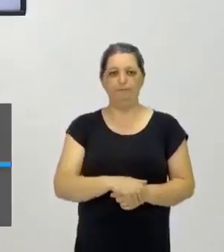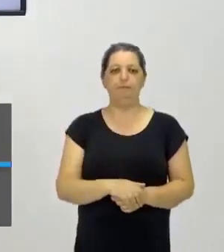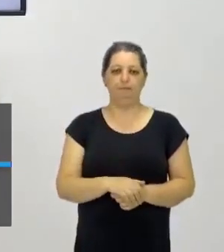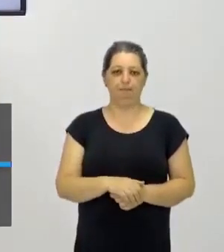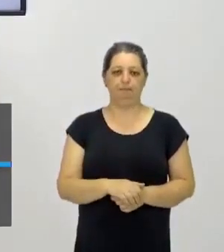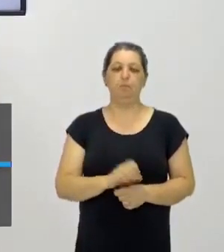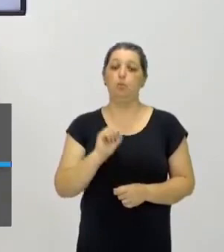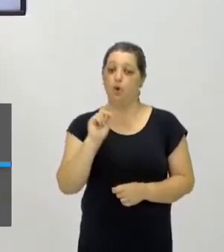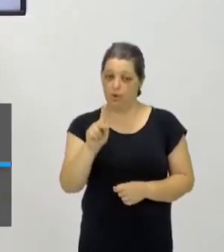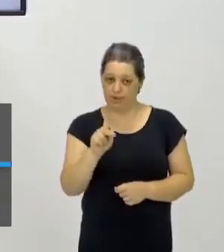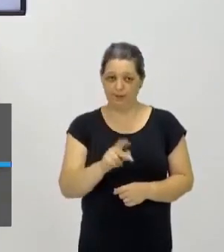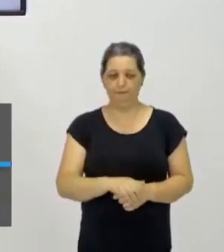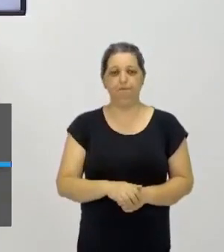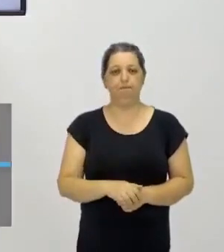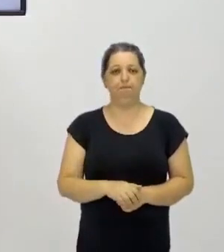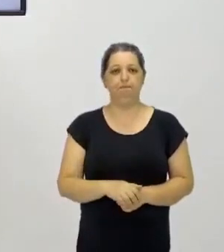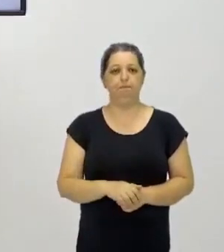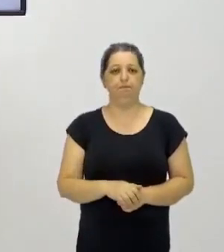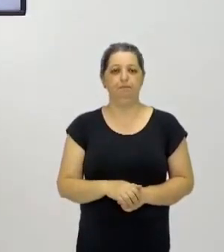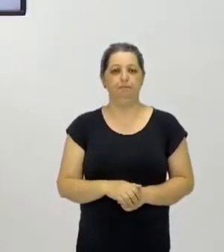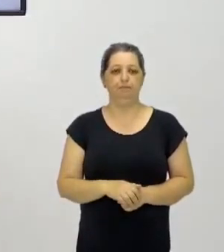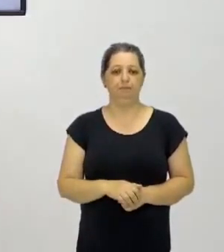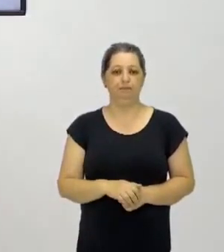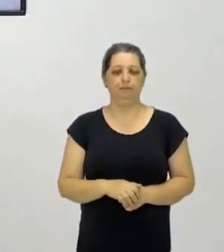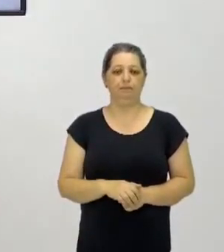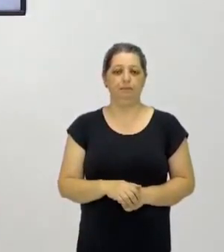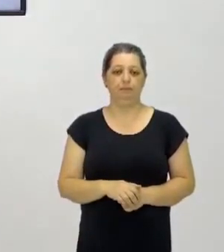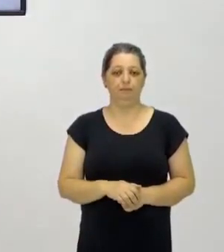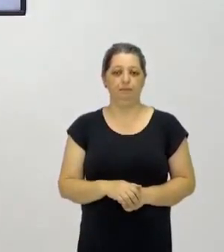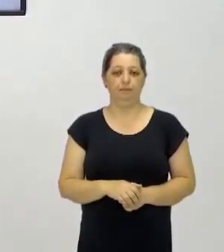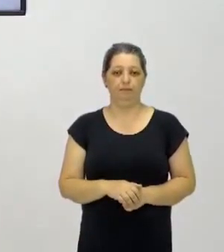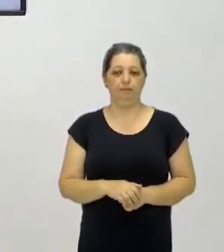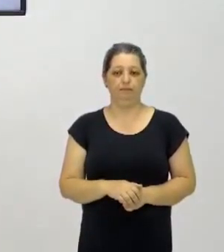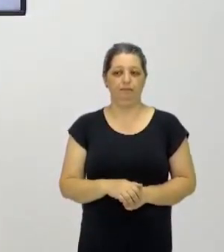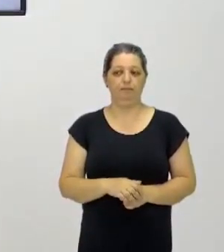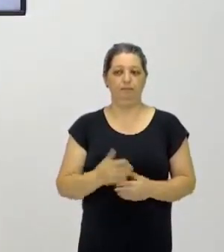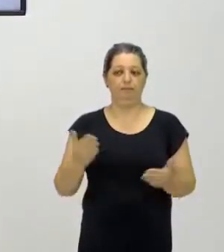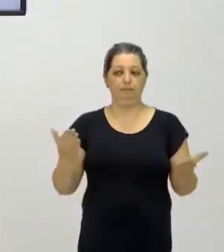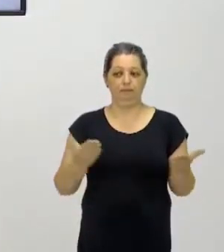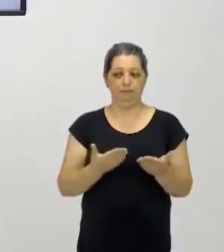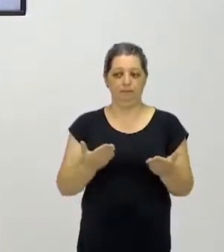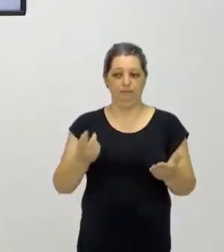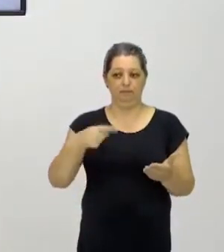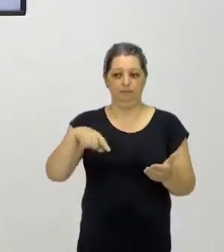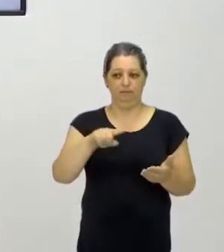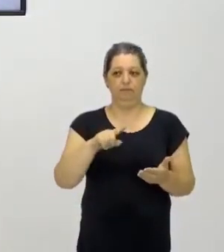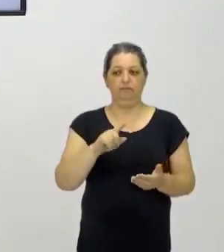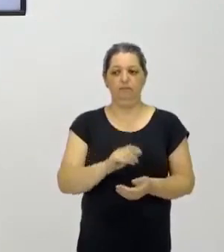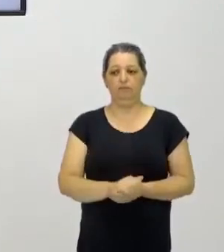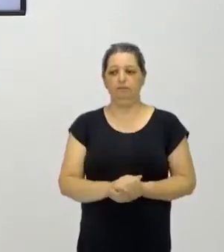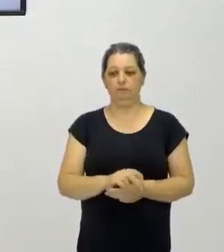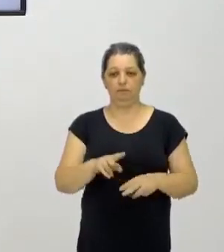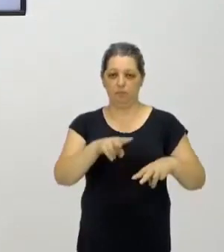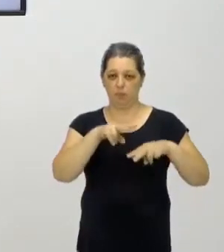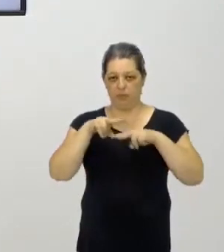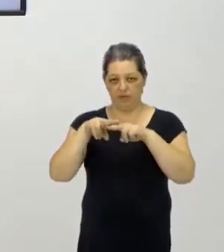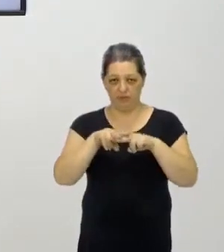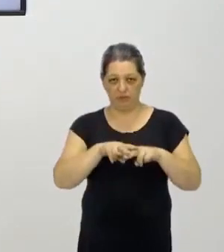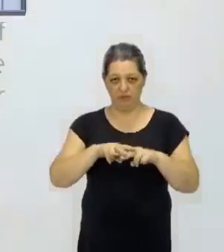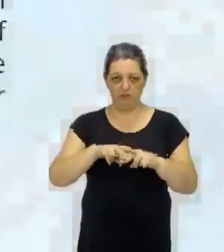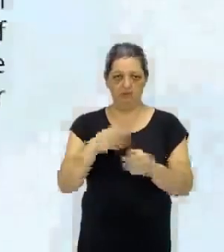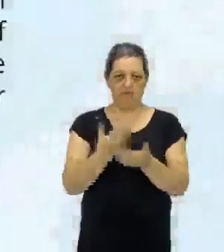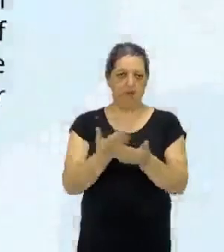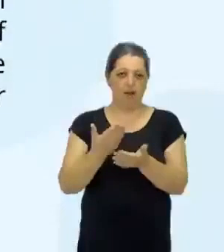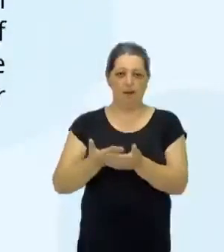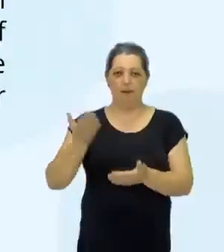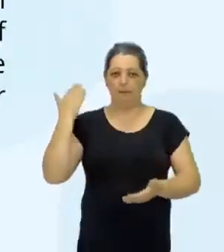Ok? Well, talking a little bit about what we saw in the previous classes, então falando um pouco sobre o que a gente viu nas últimas aulas